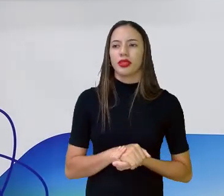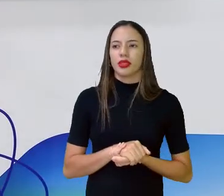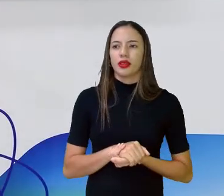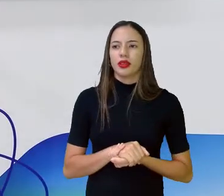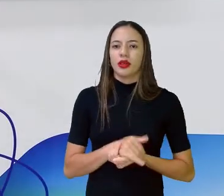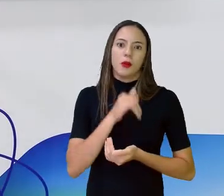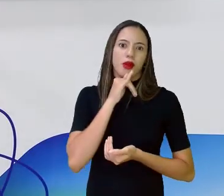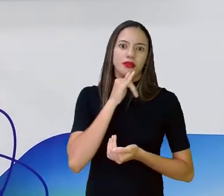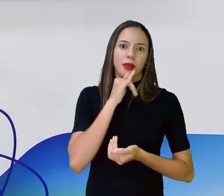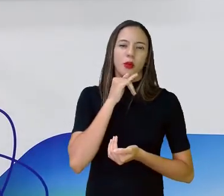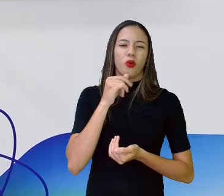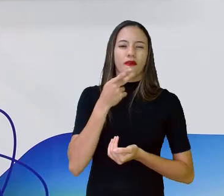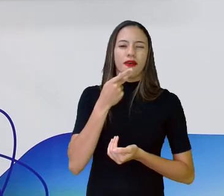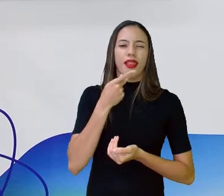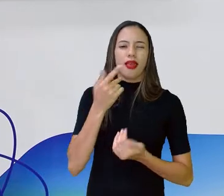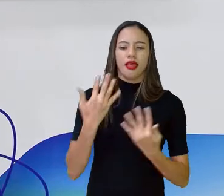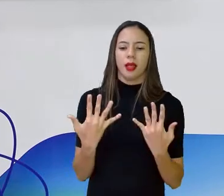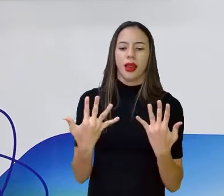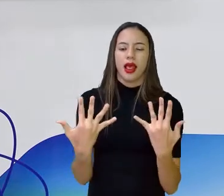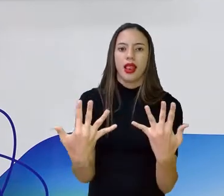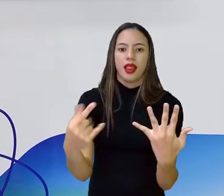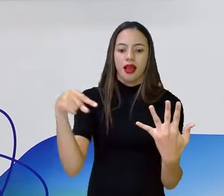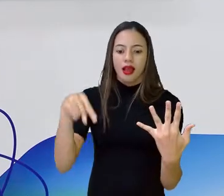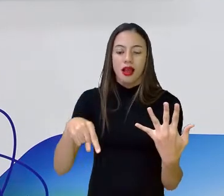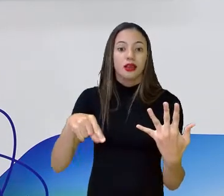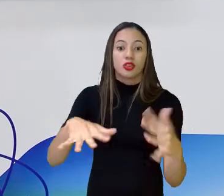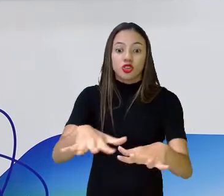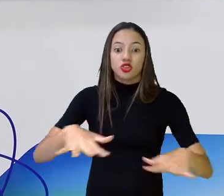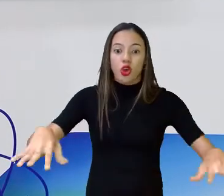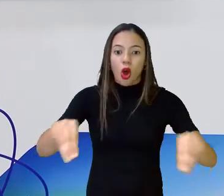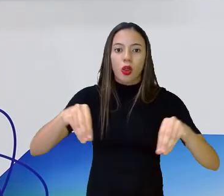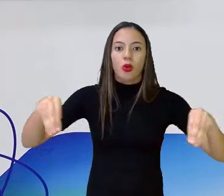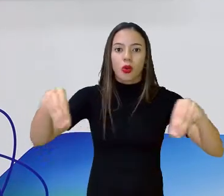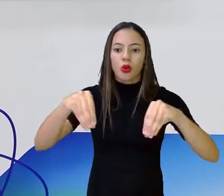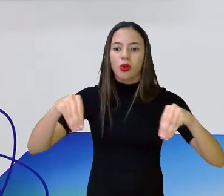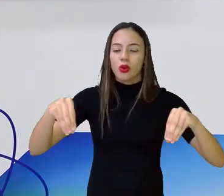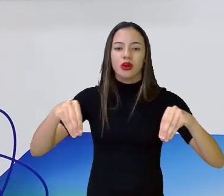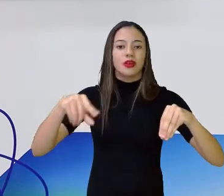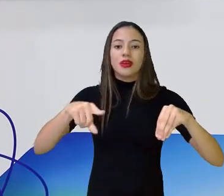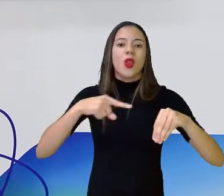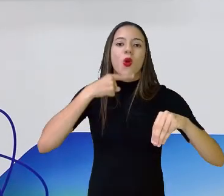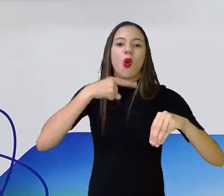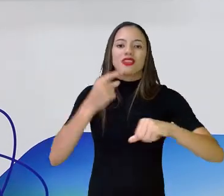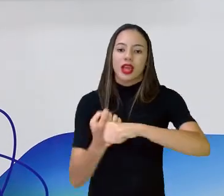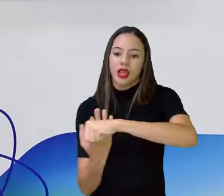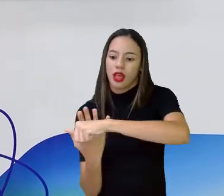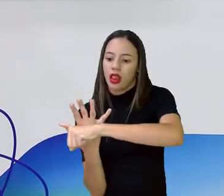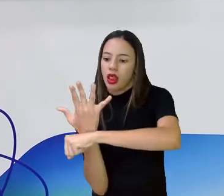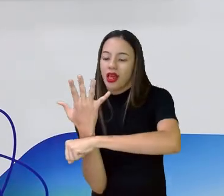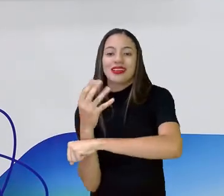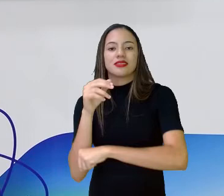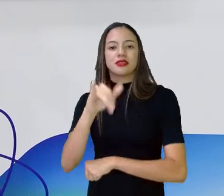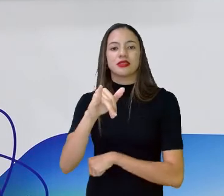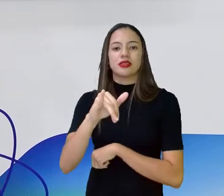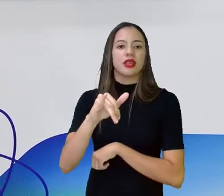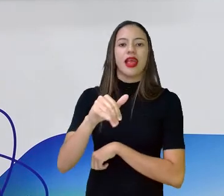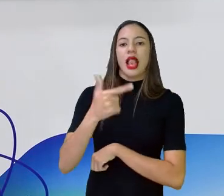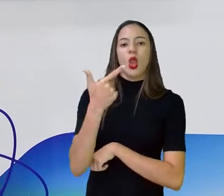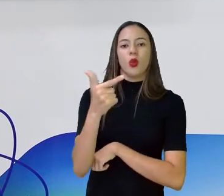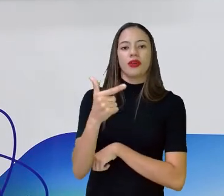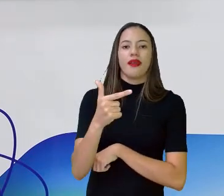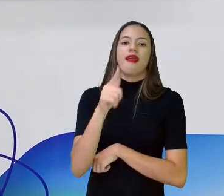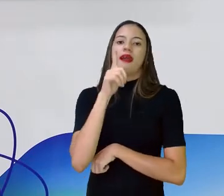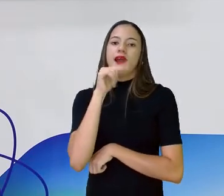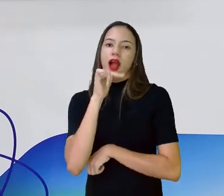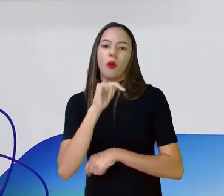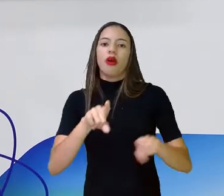utilizando o exemplo das plantações, um solo fértil se ele não tem água, se ele não tem ar. Inclusive, tem alguns animais